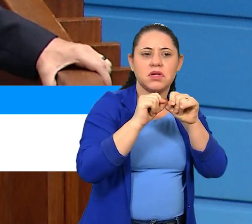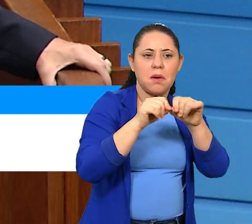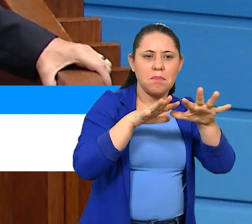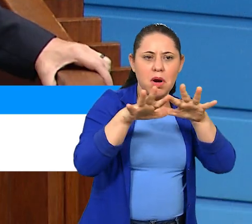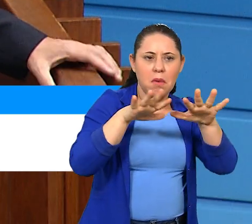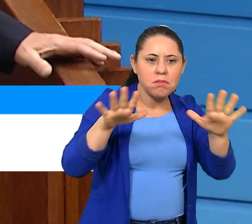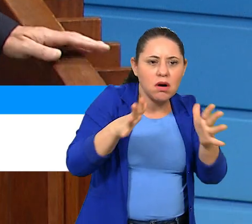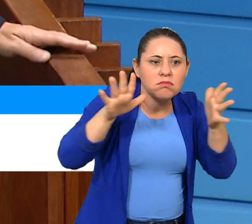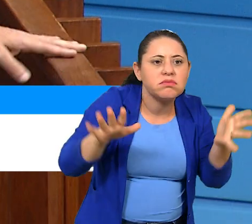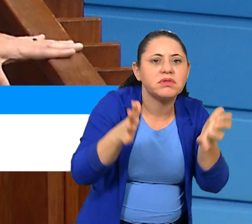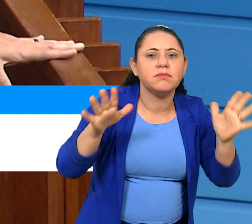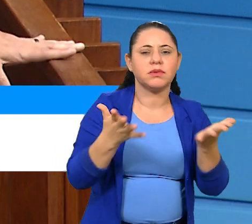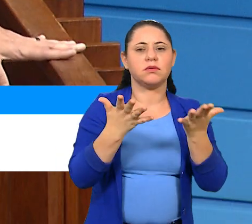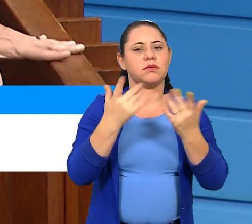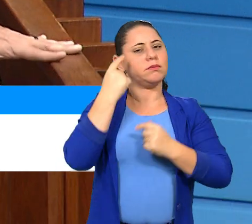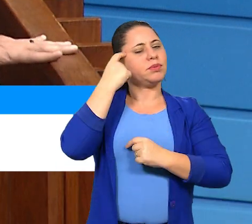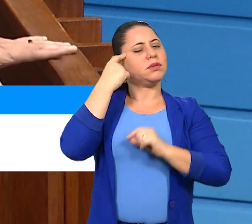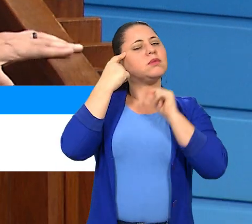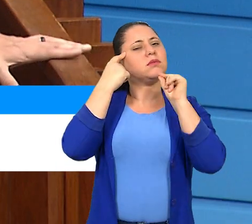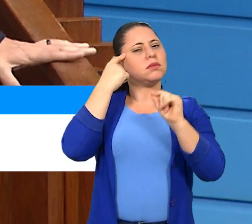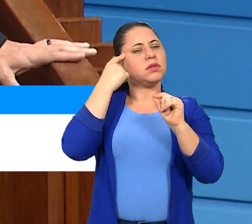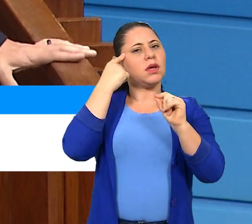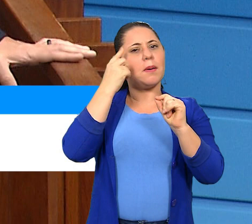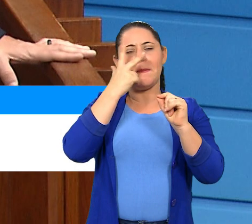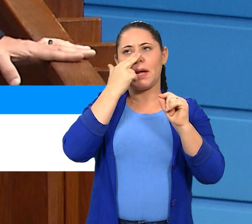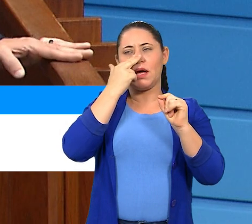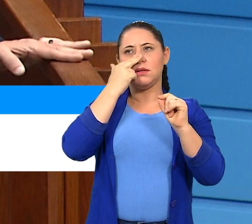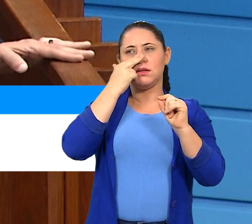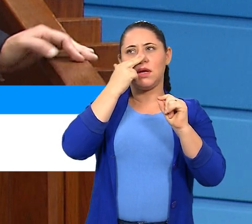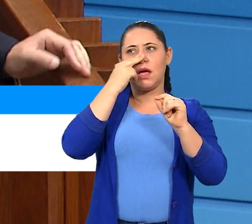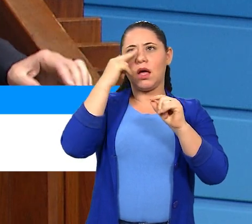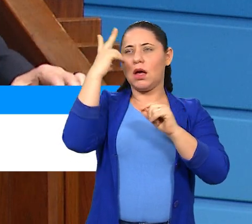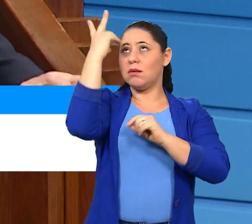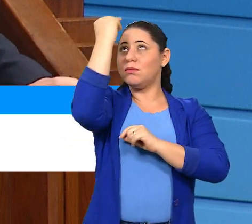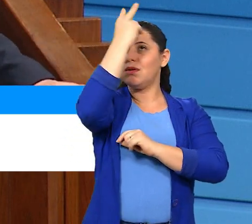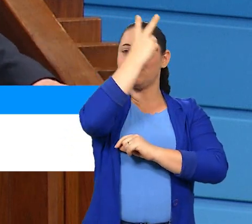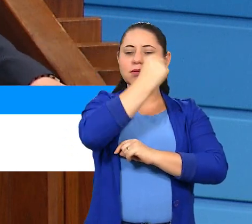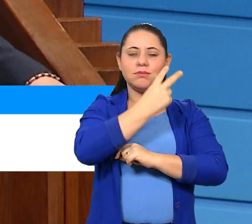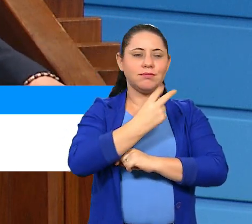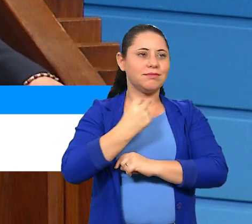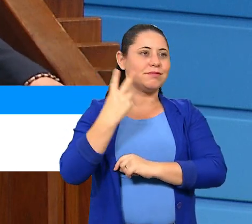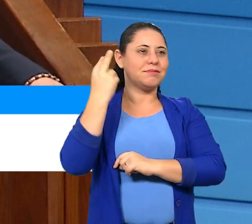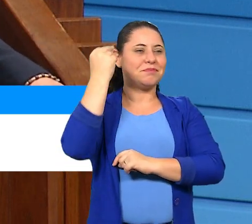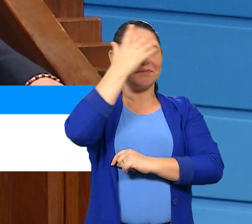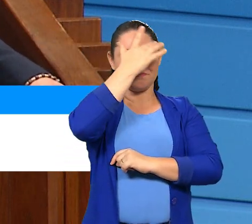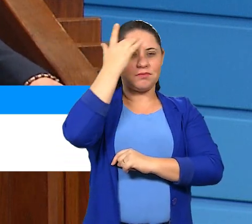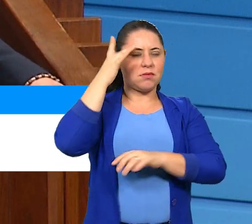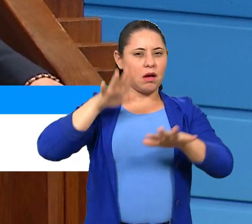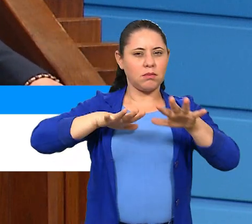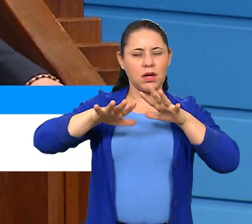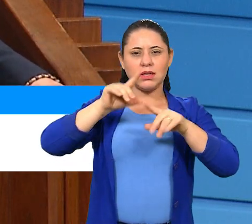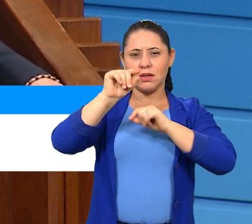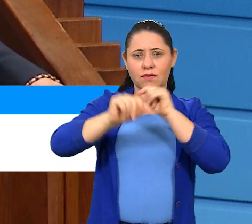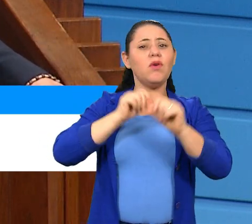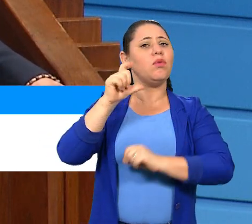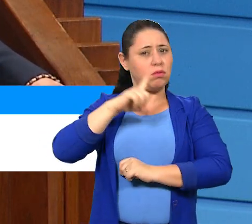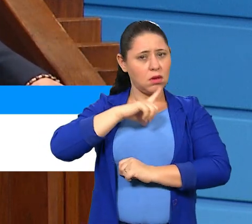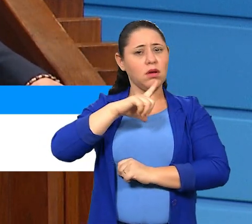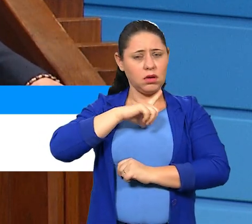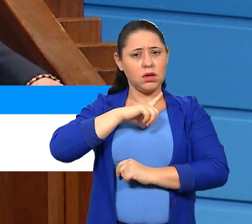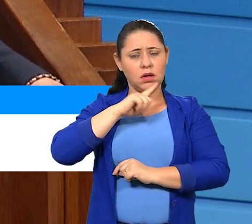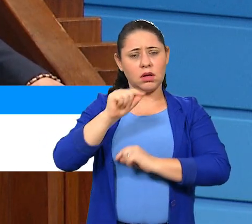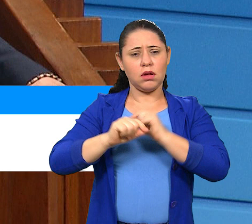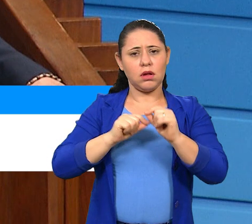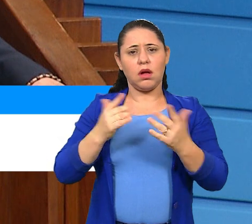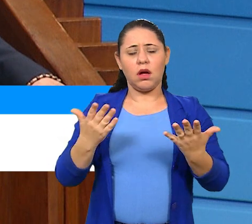para alimentar esses manifestantes eu diria assim iludir os manifestantes